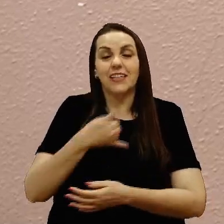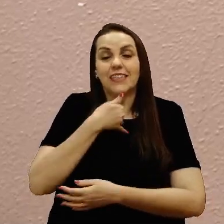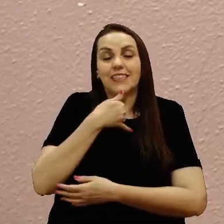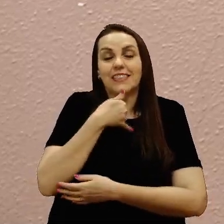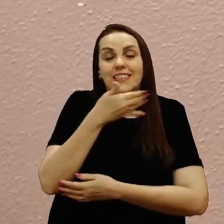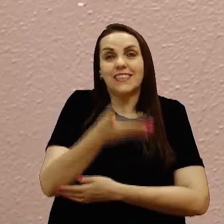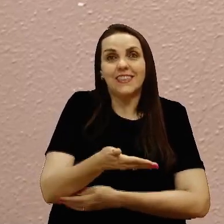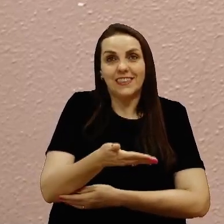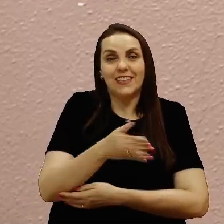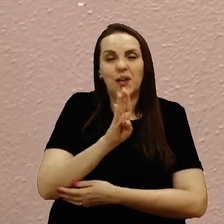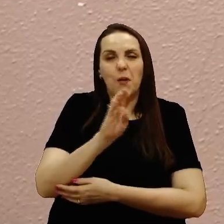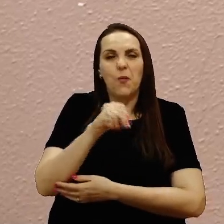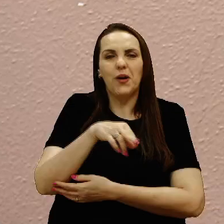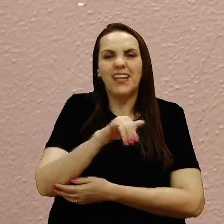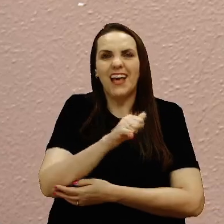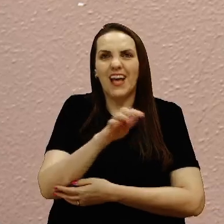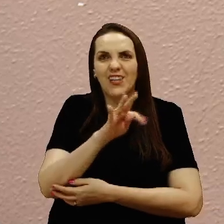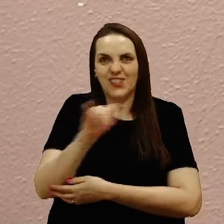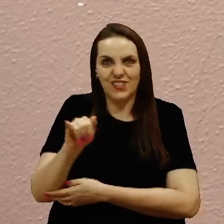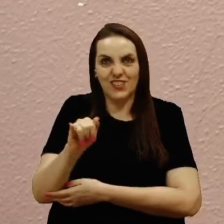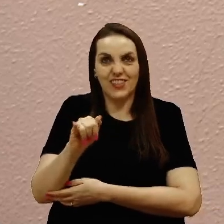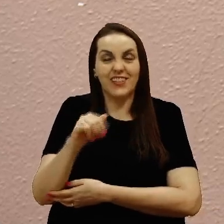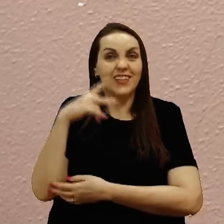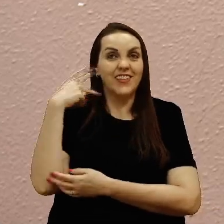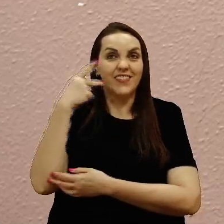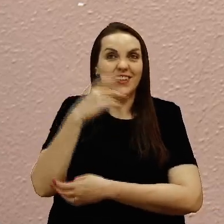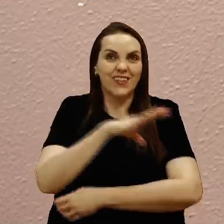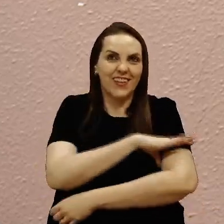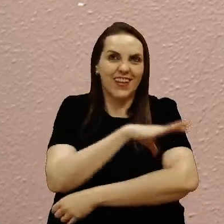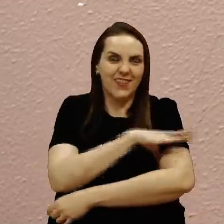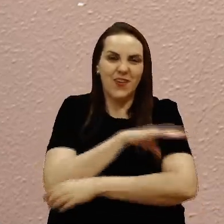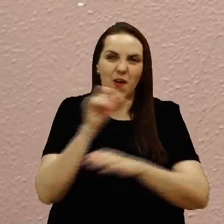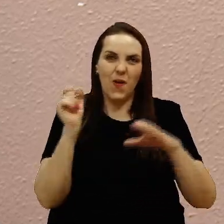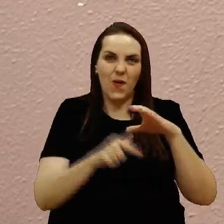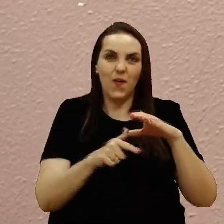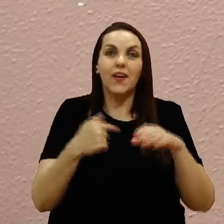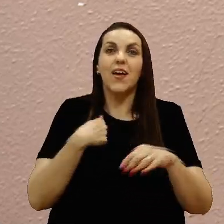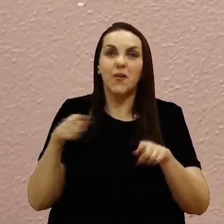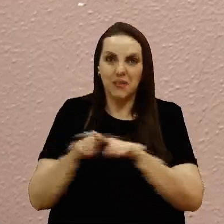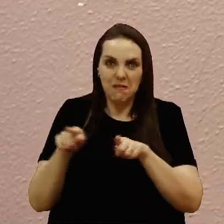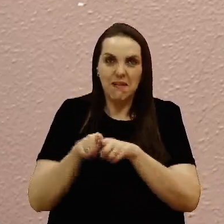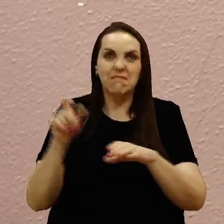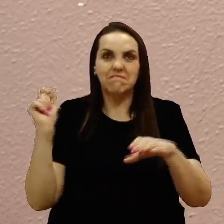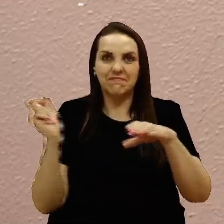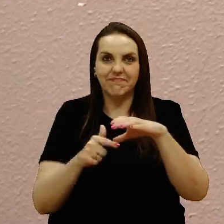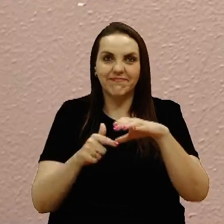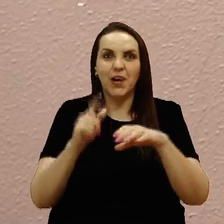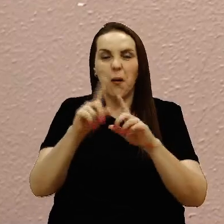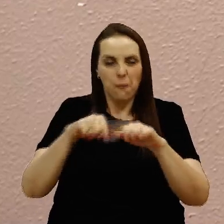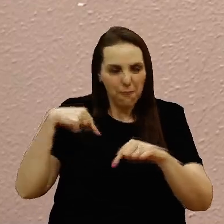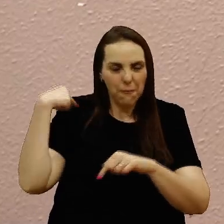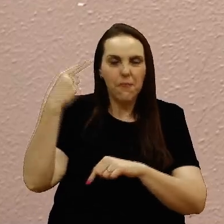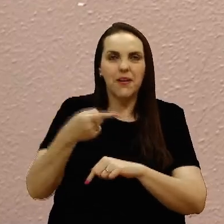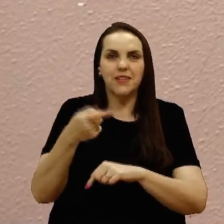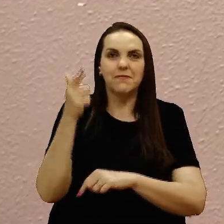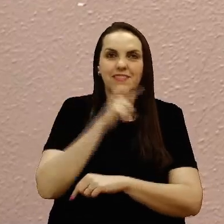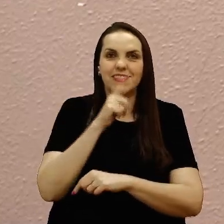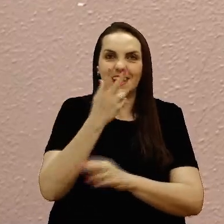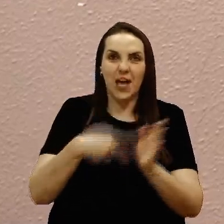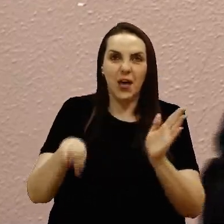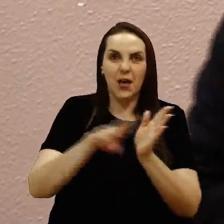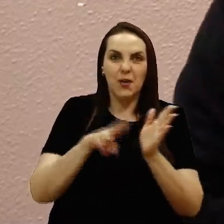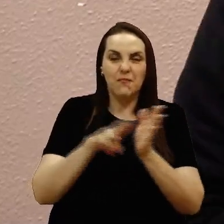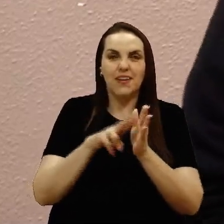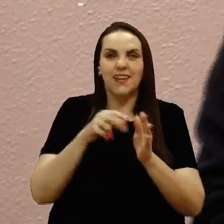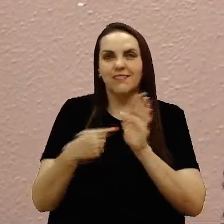Boniati, vereador Ramon fez vários gols e eu deixei meu golzinho também para que a gente possa, na próxima, recuperar e representar o Legislativo de fato. Seria